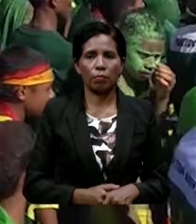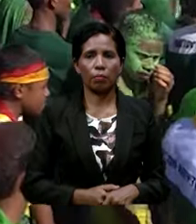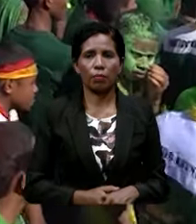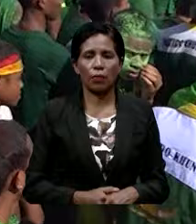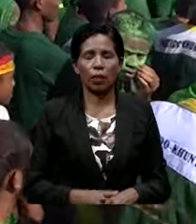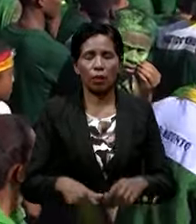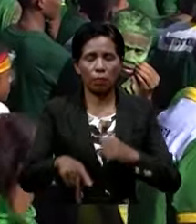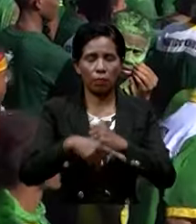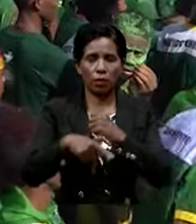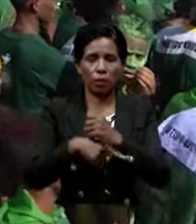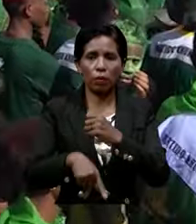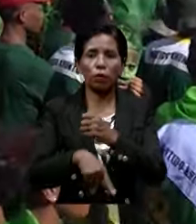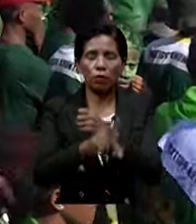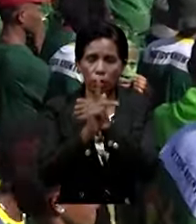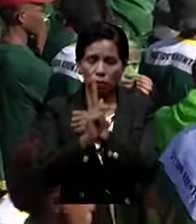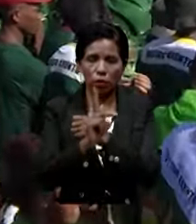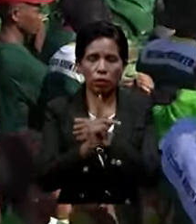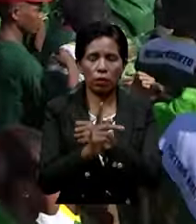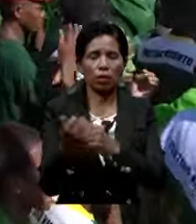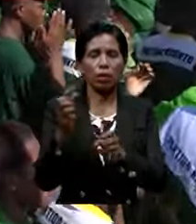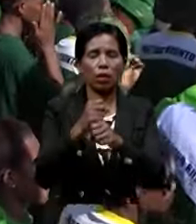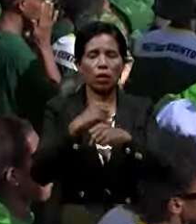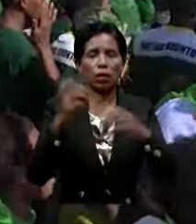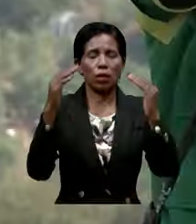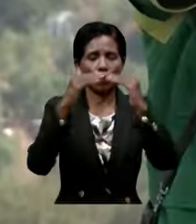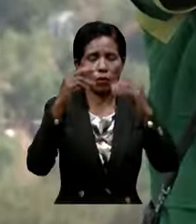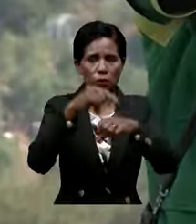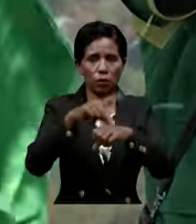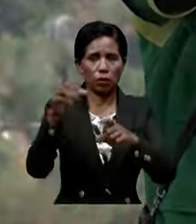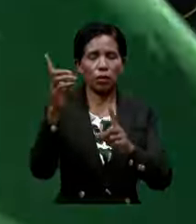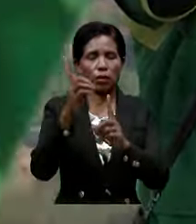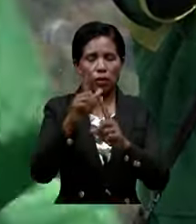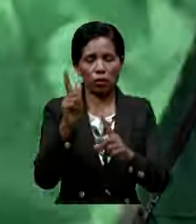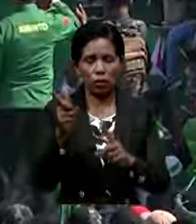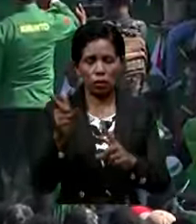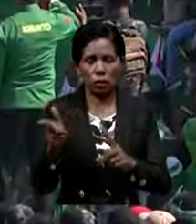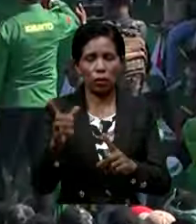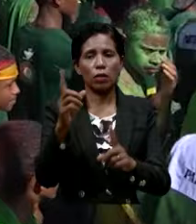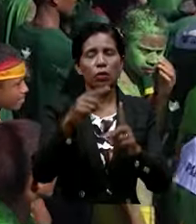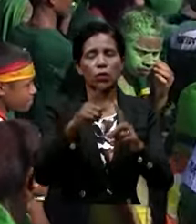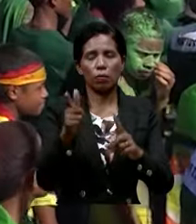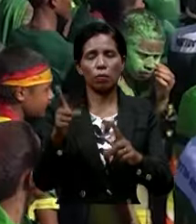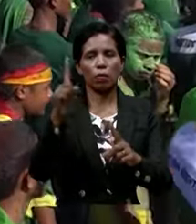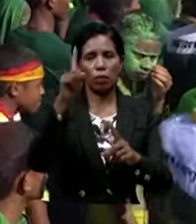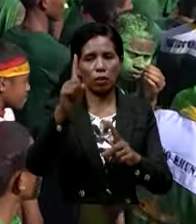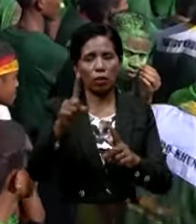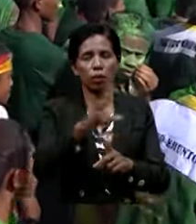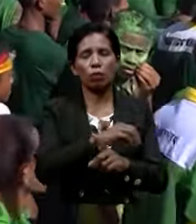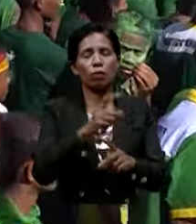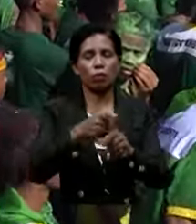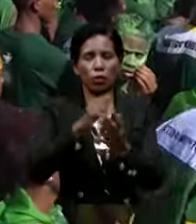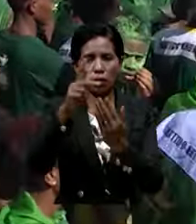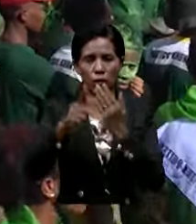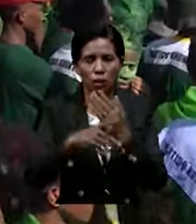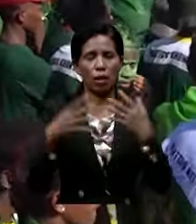Partido que maneja a Bura Sonja Nacional Timoruan se realiza o Congresso Nacional e a Loron Ronulo, Toloron Ronulo e Sinida Fulan Abril Tinané, onde a mete